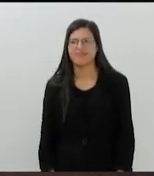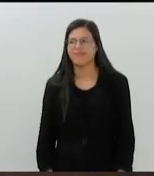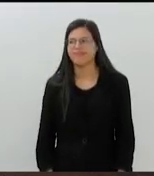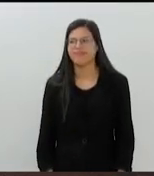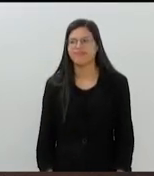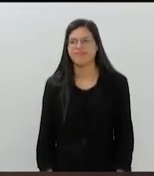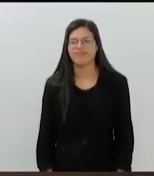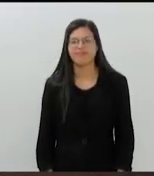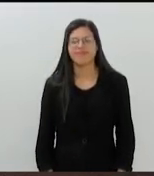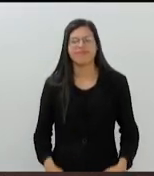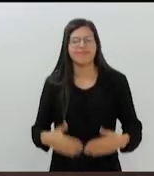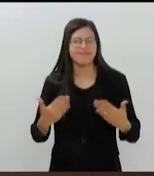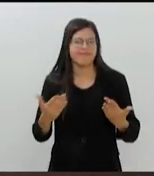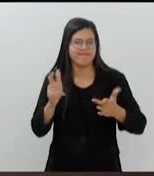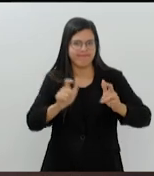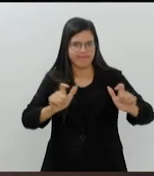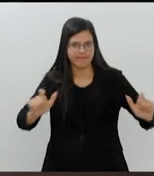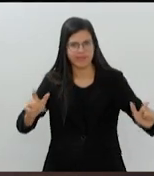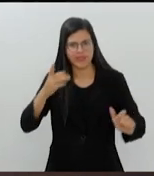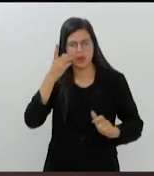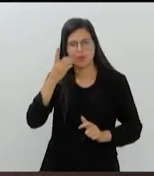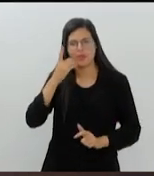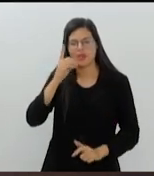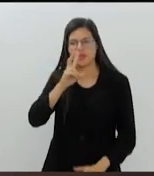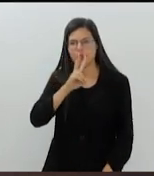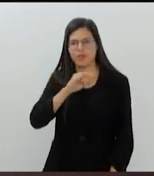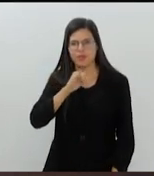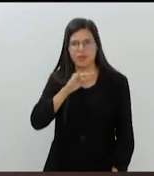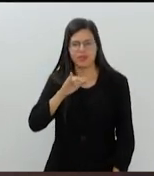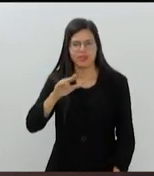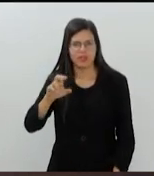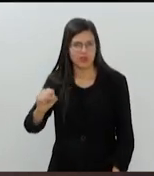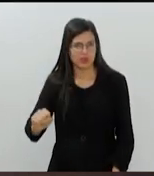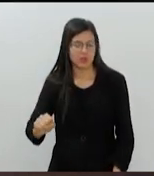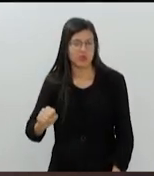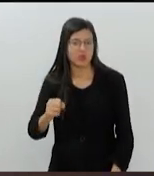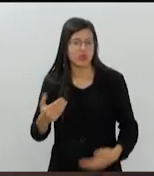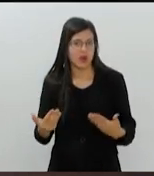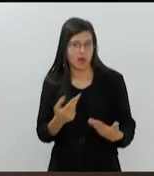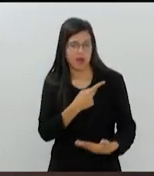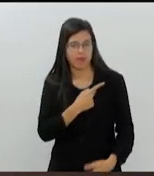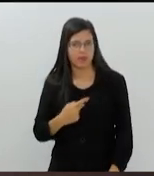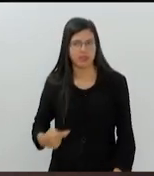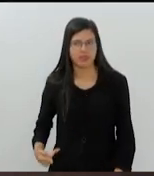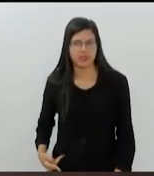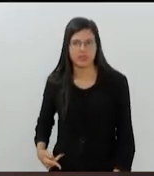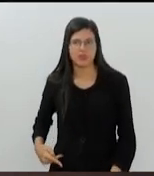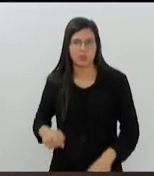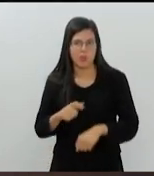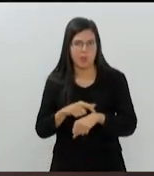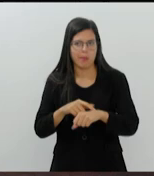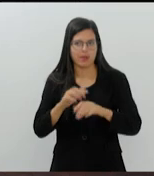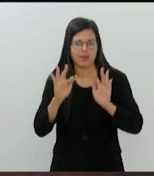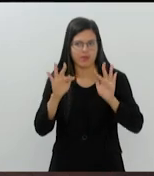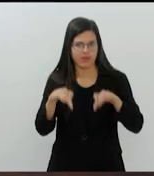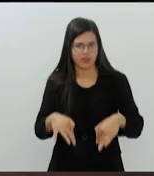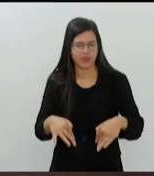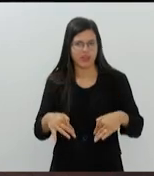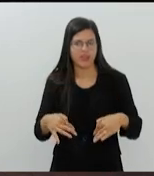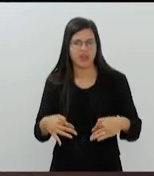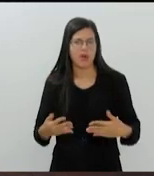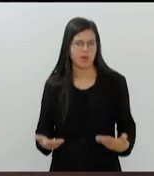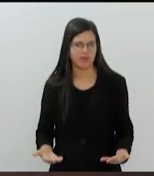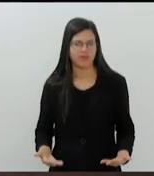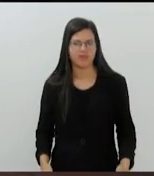Senhoras e senhores, deputado Cozolino, que neste momento preside o expediente final, venho aqui com breves